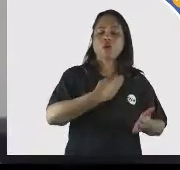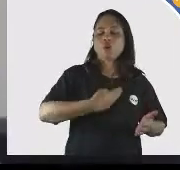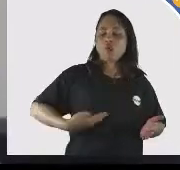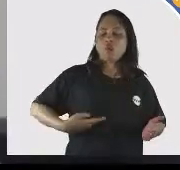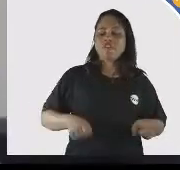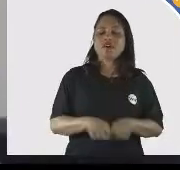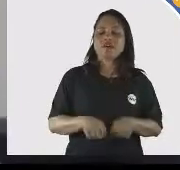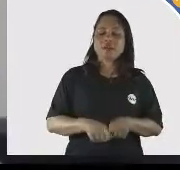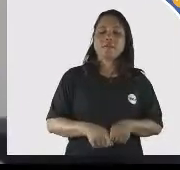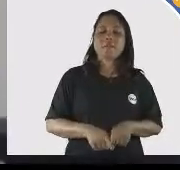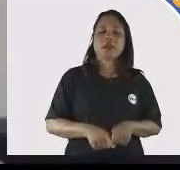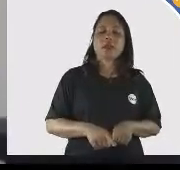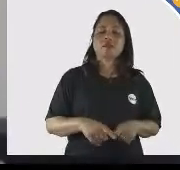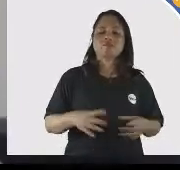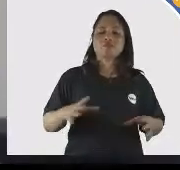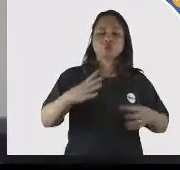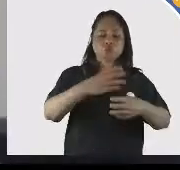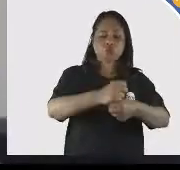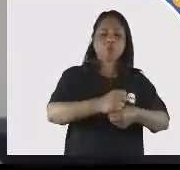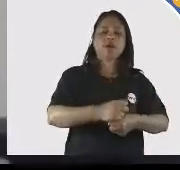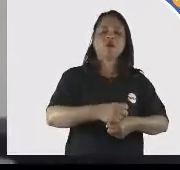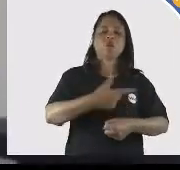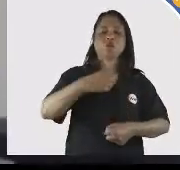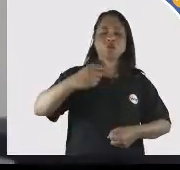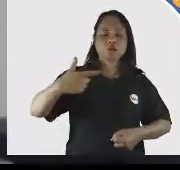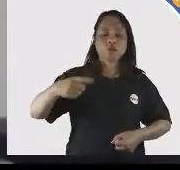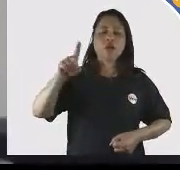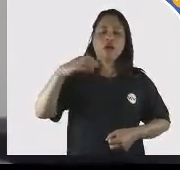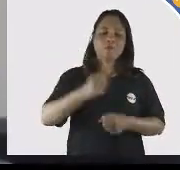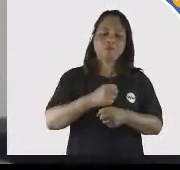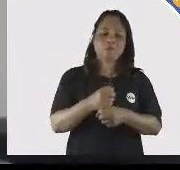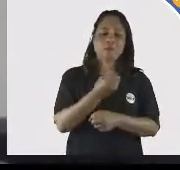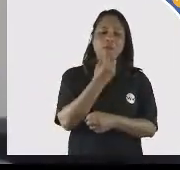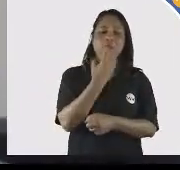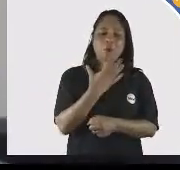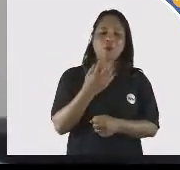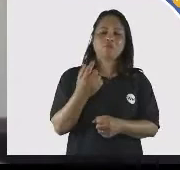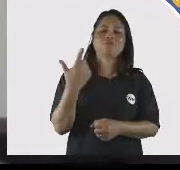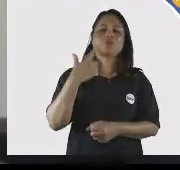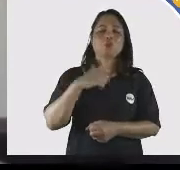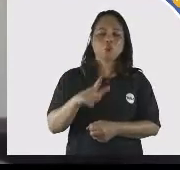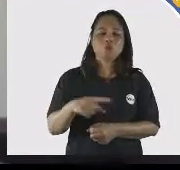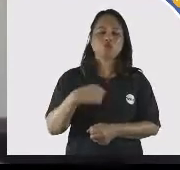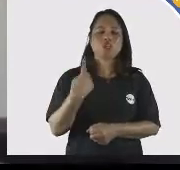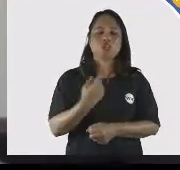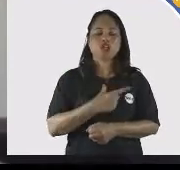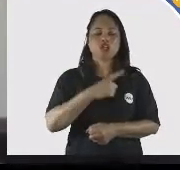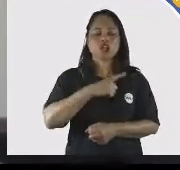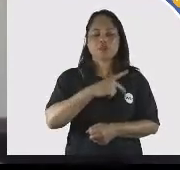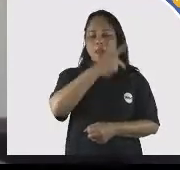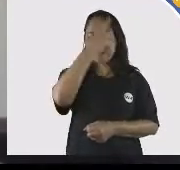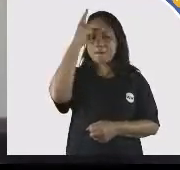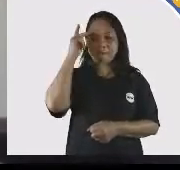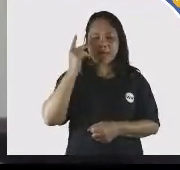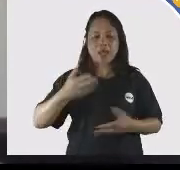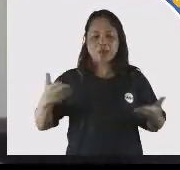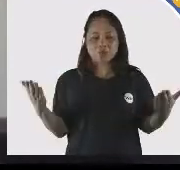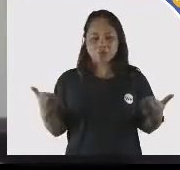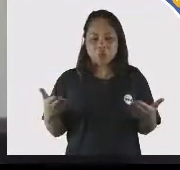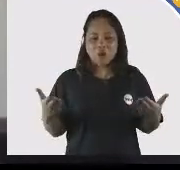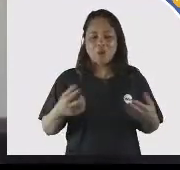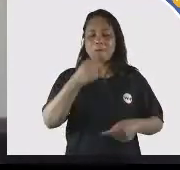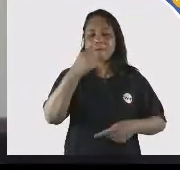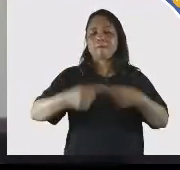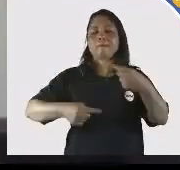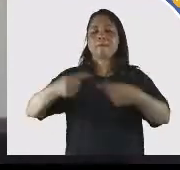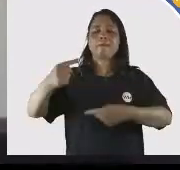2022 Sim vai ser um ano muito bom e vai ser capaz de fazer com que os nossos transportadores hoje consigo ter produtos